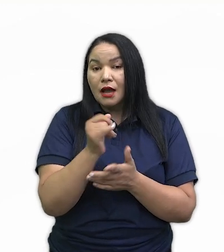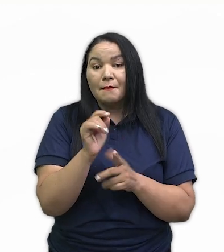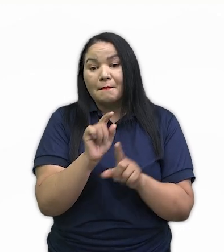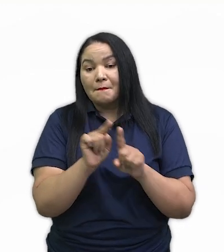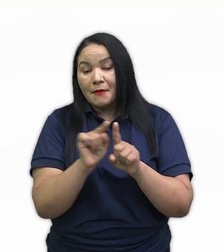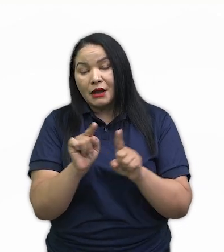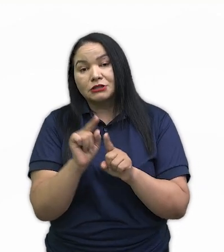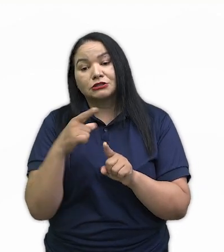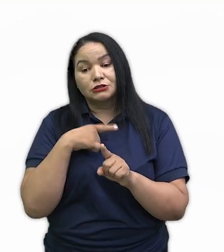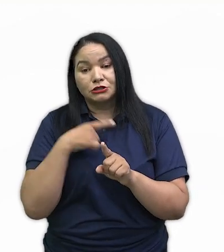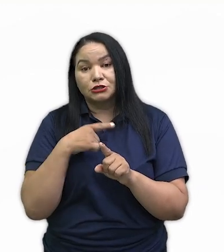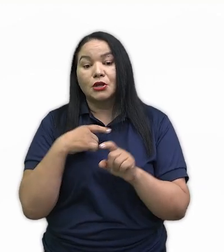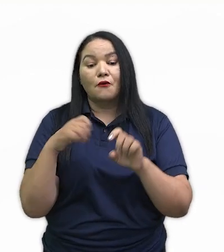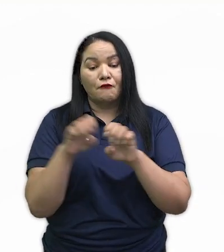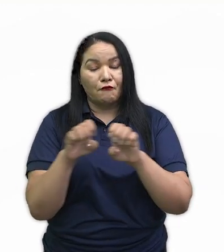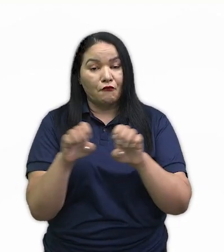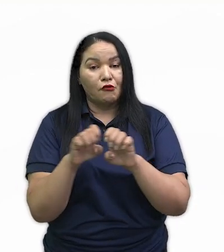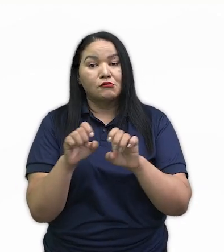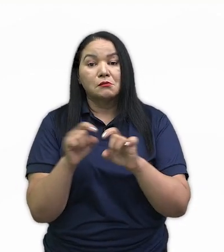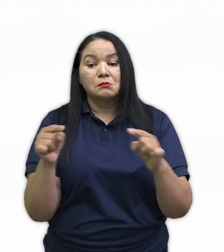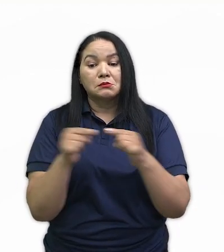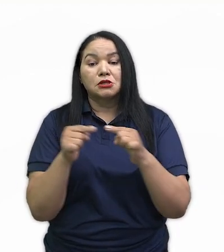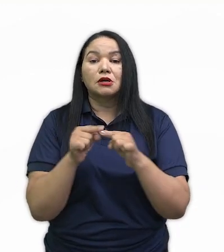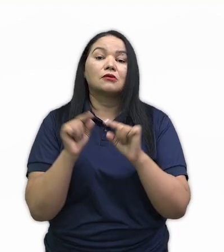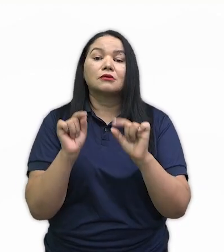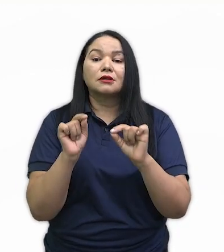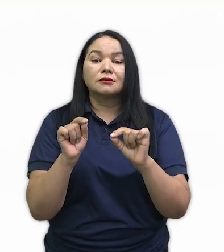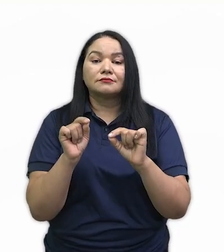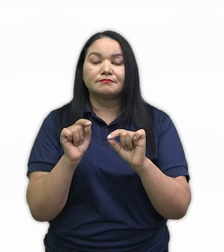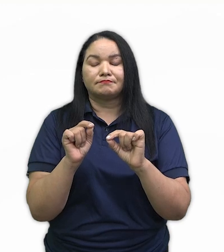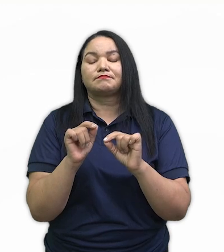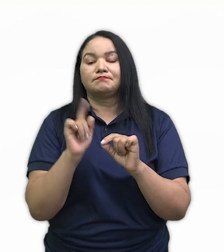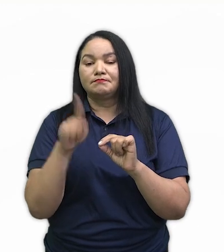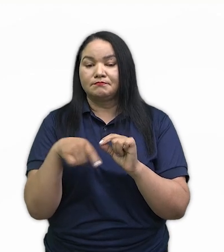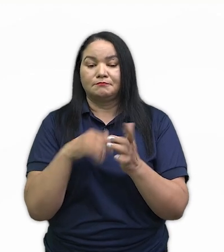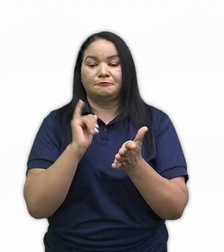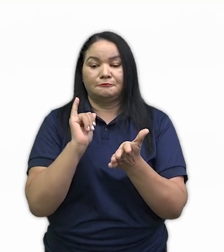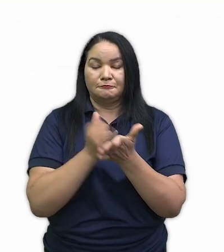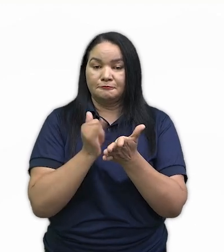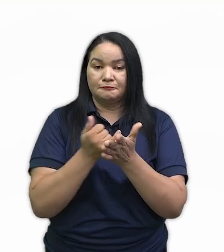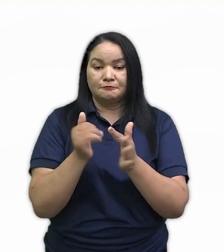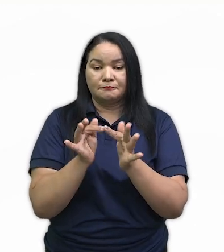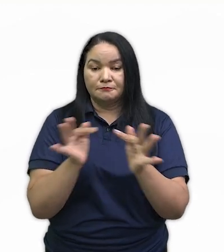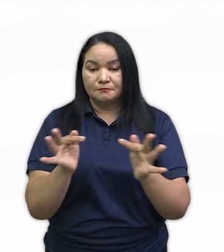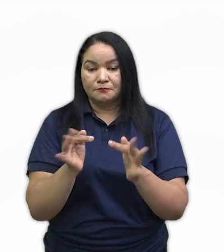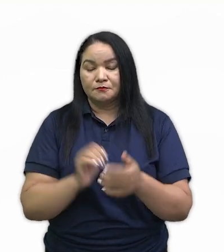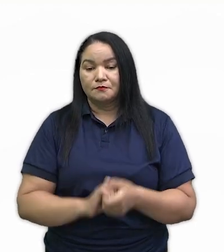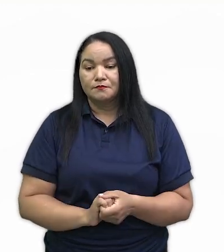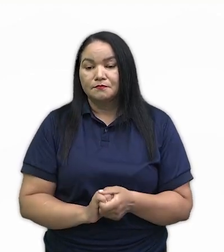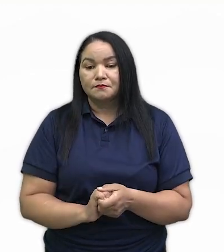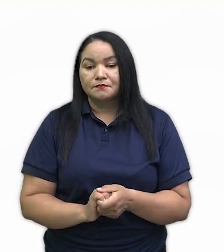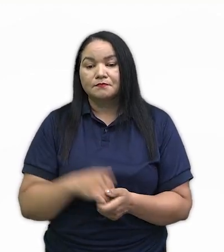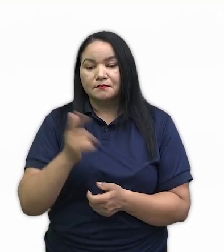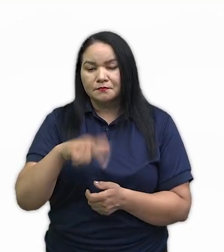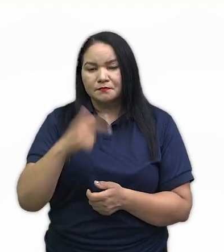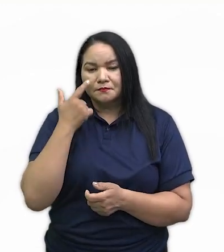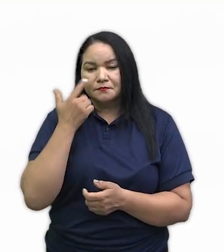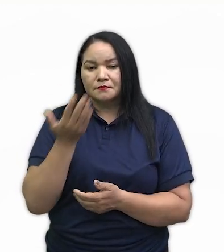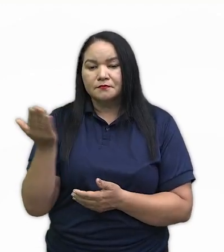como fórmula, para resolver essa questão, a fórmula do juros simples. Tá legal? Vamos lá então, olha só. De